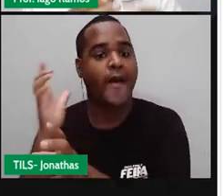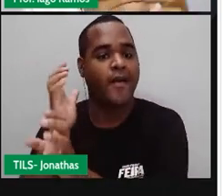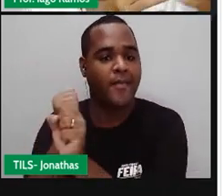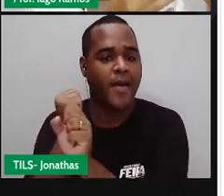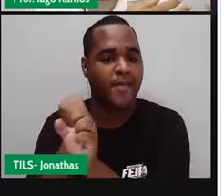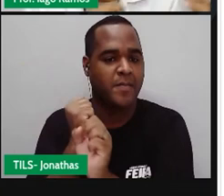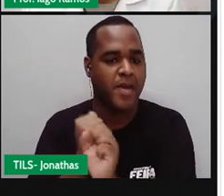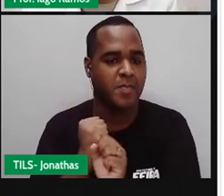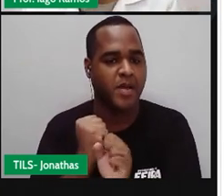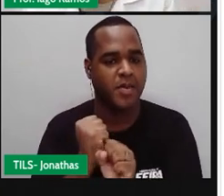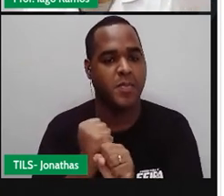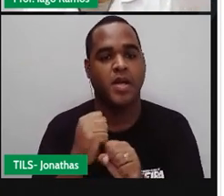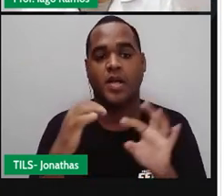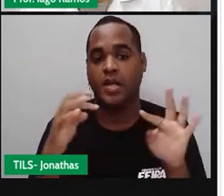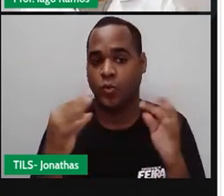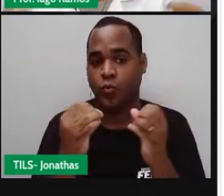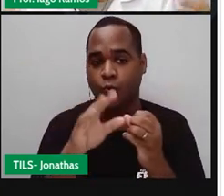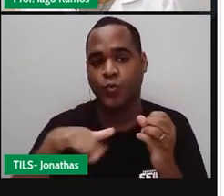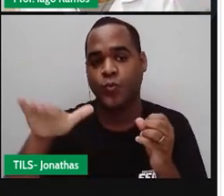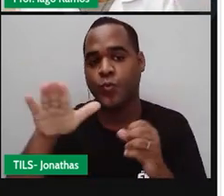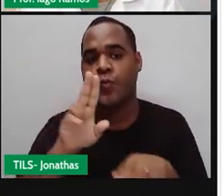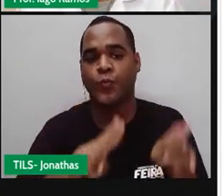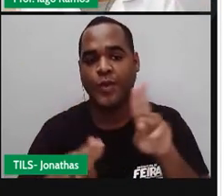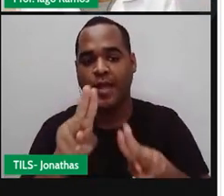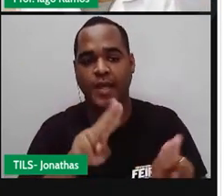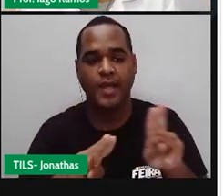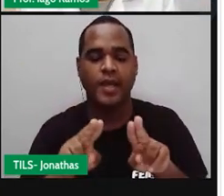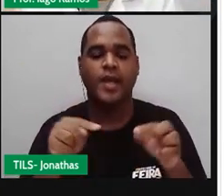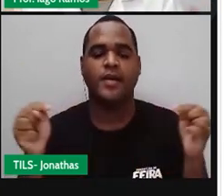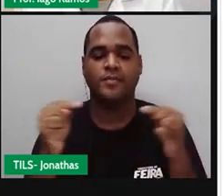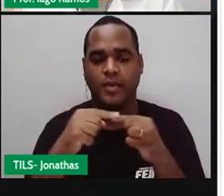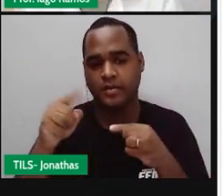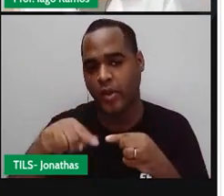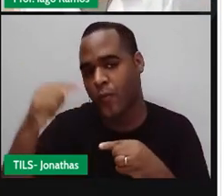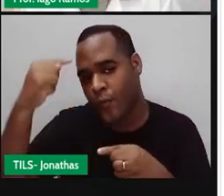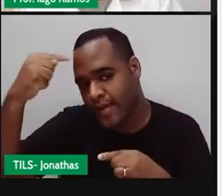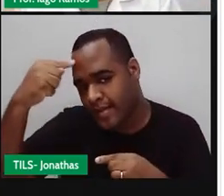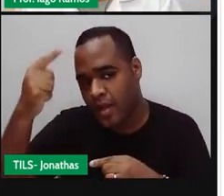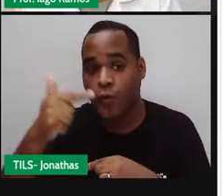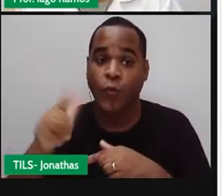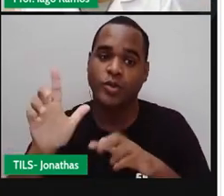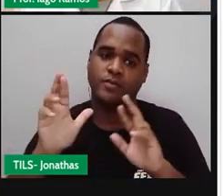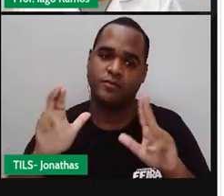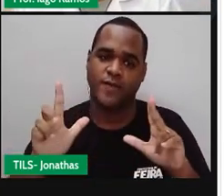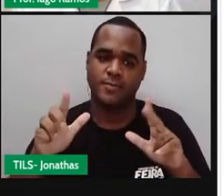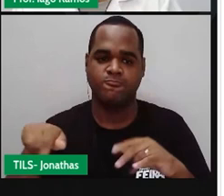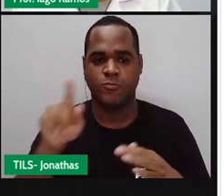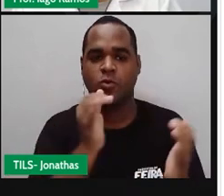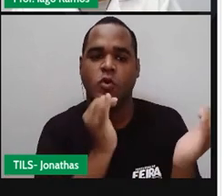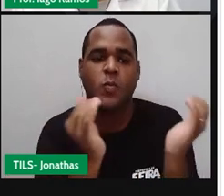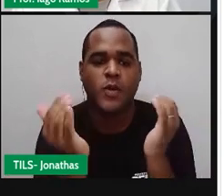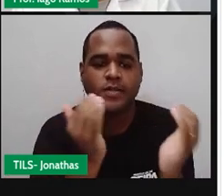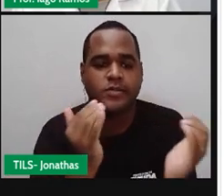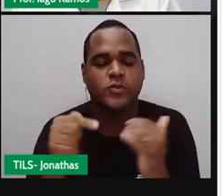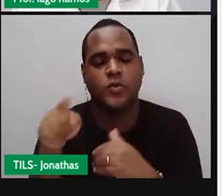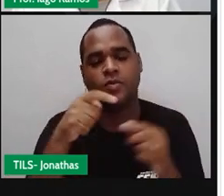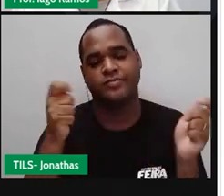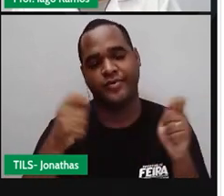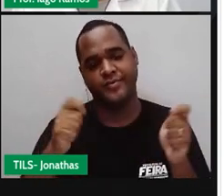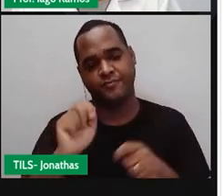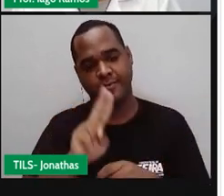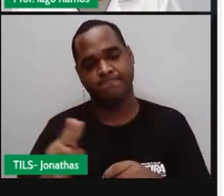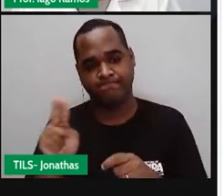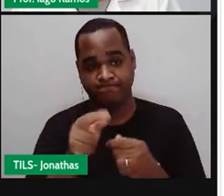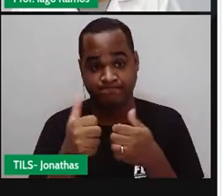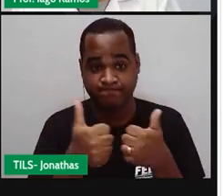com partes a serem usadas é outra ideia é outra situação que a gente pode usar a fração